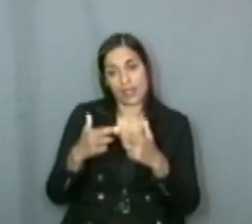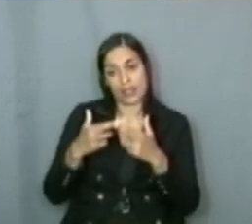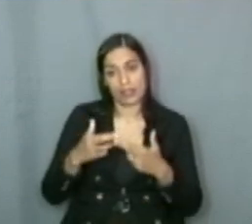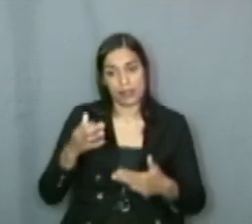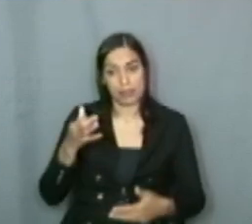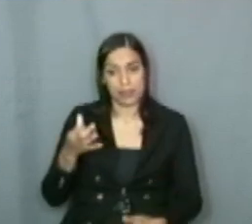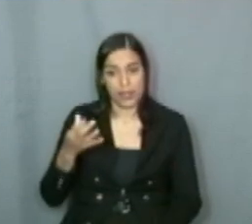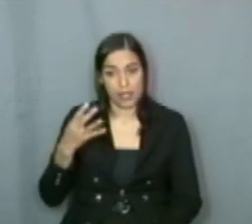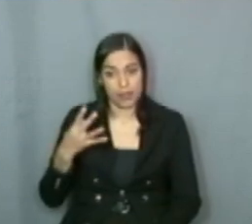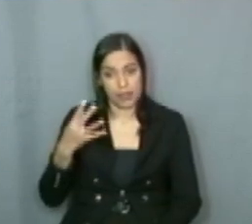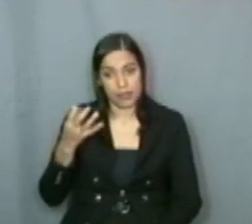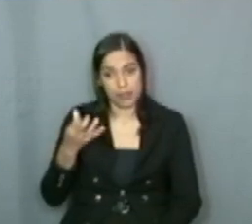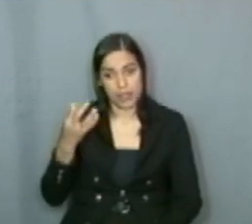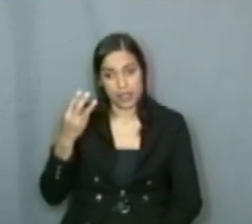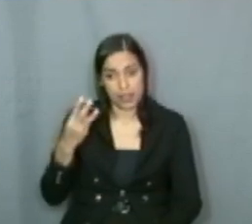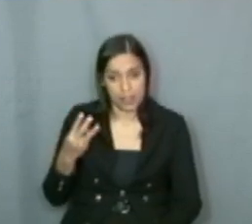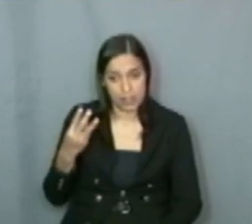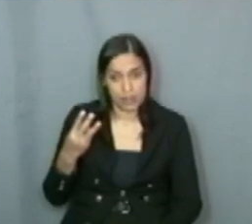6463.